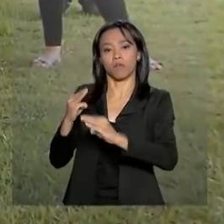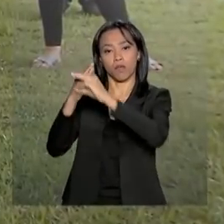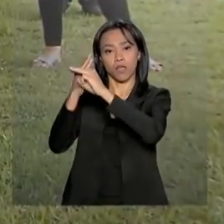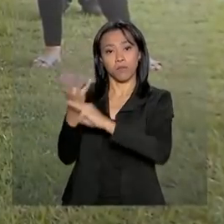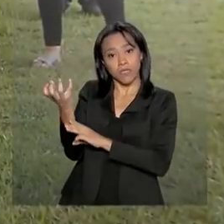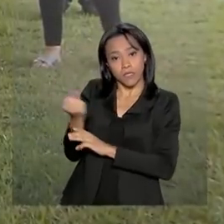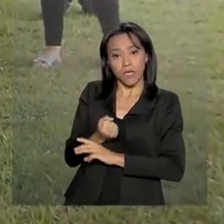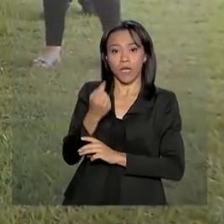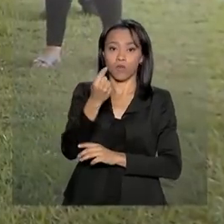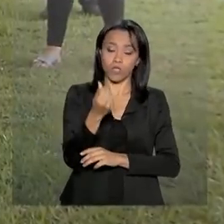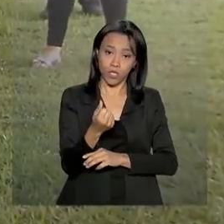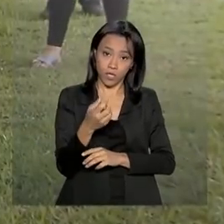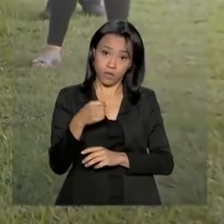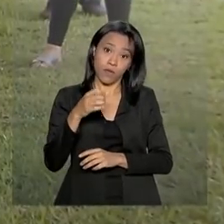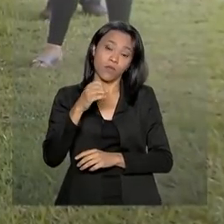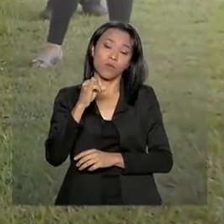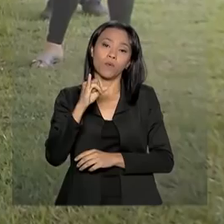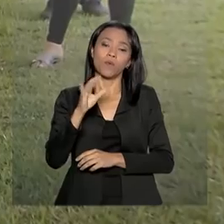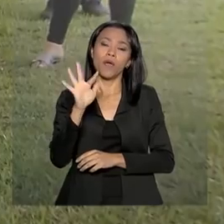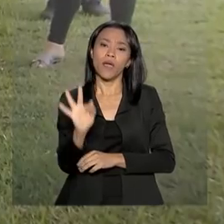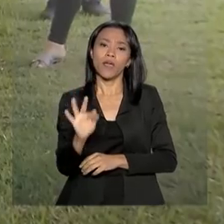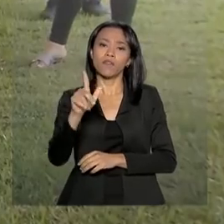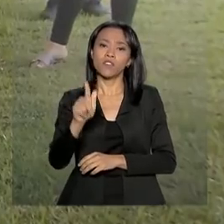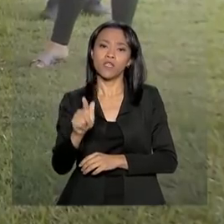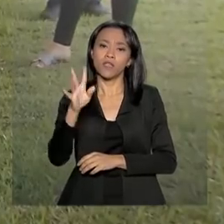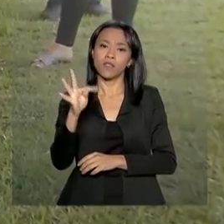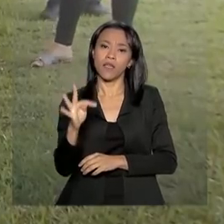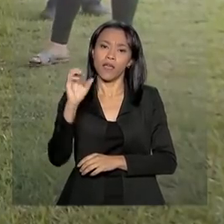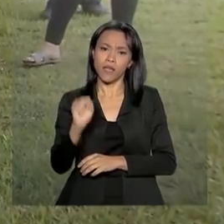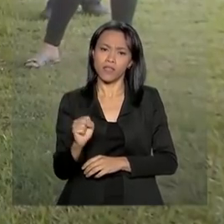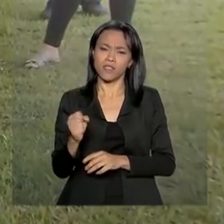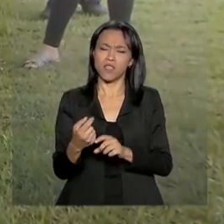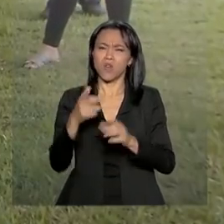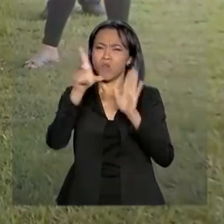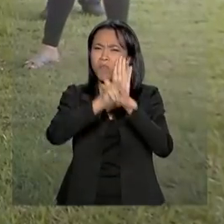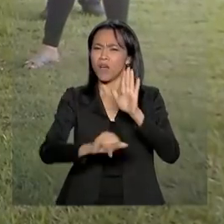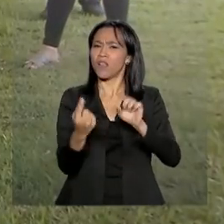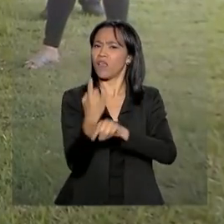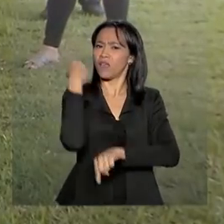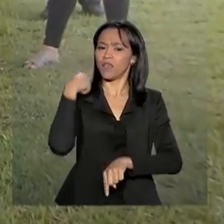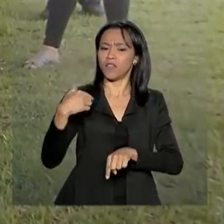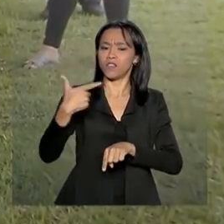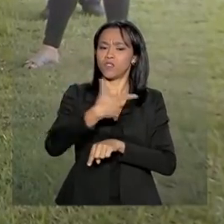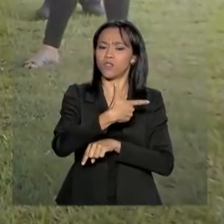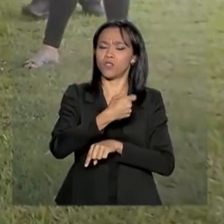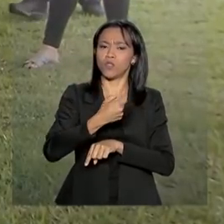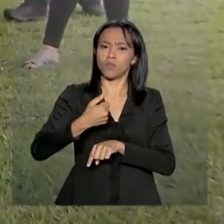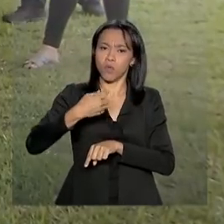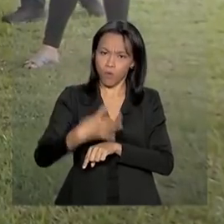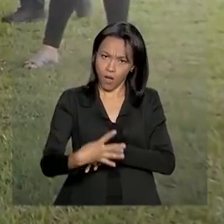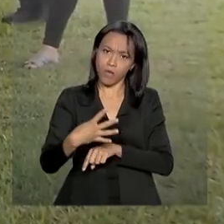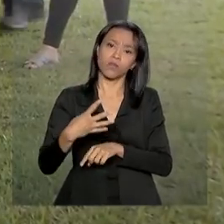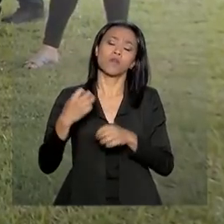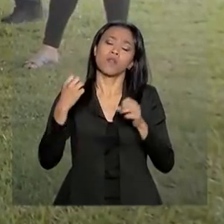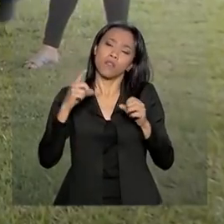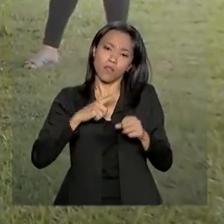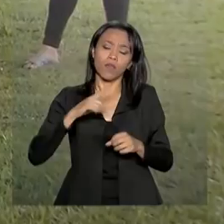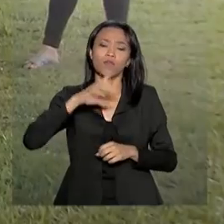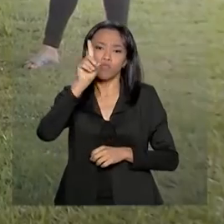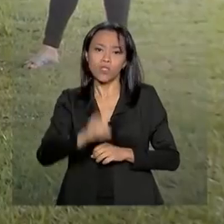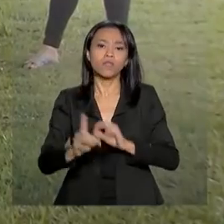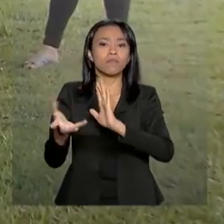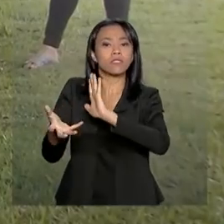porque uma lei de 2004 autoriza a liberação do fundo em áreas atingidas por desastre natural quando